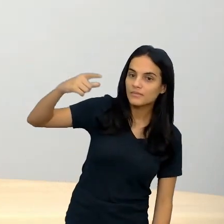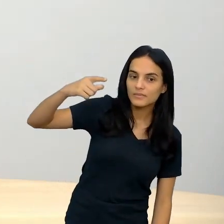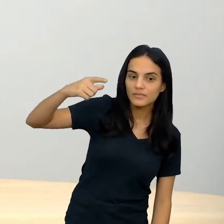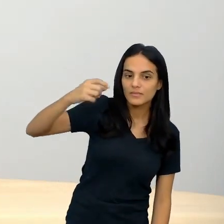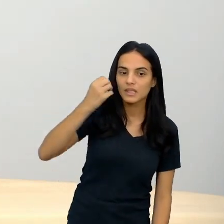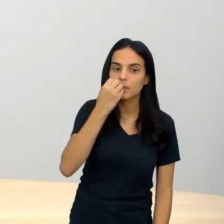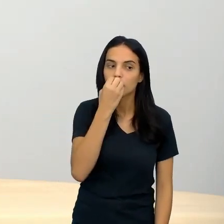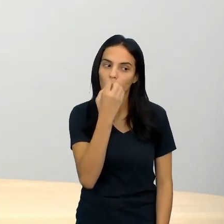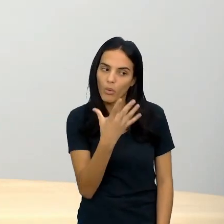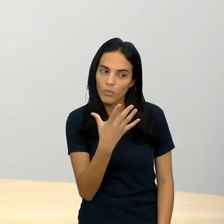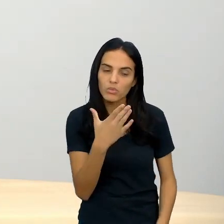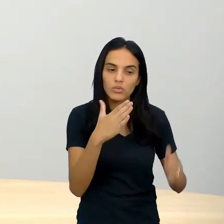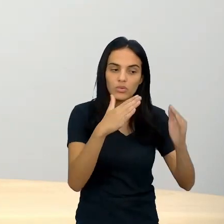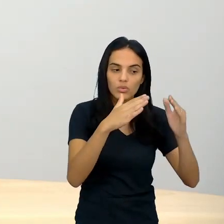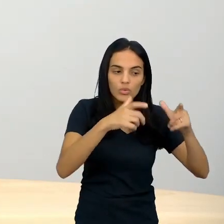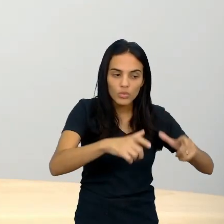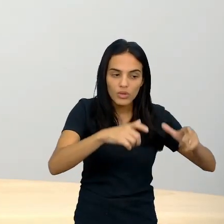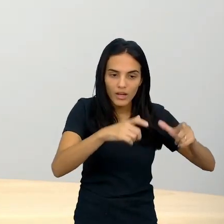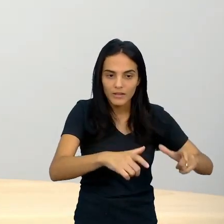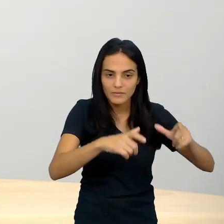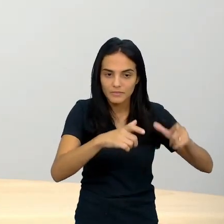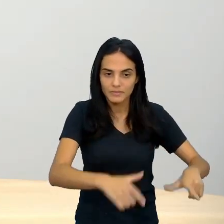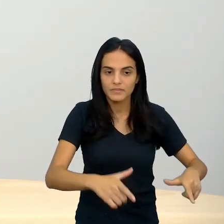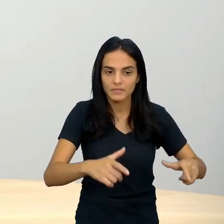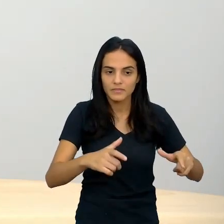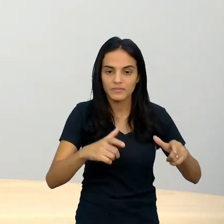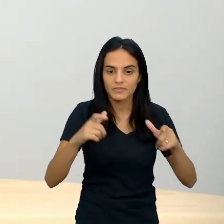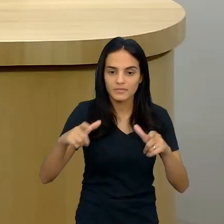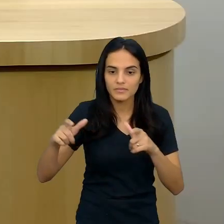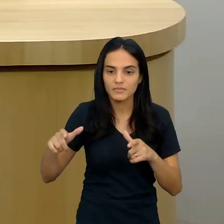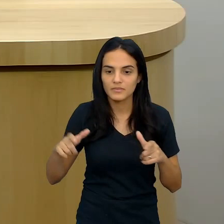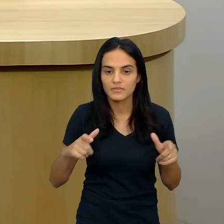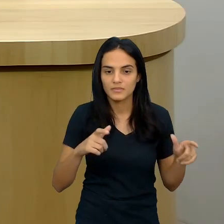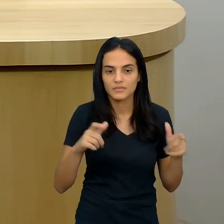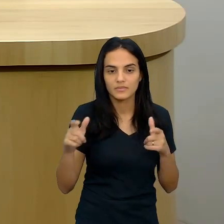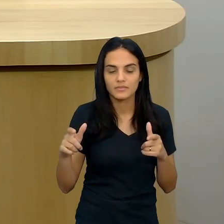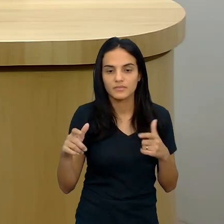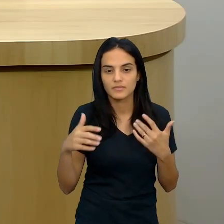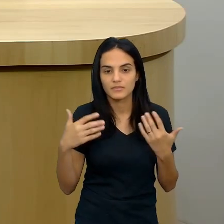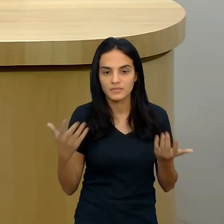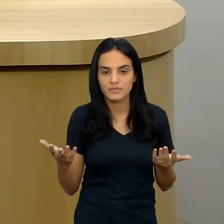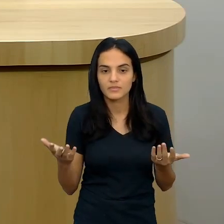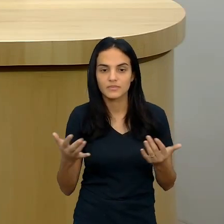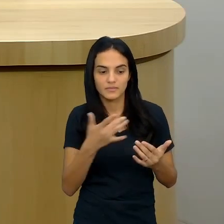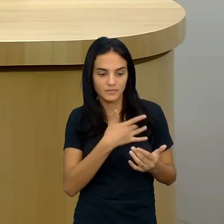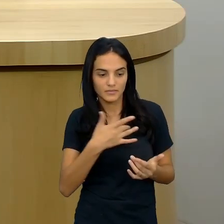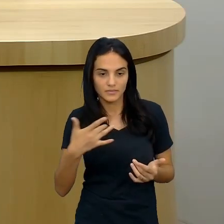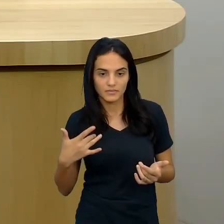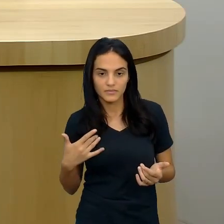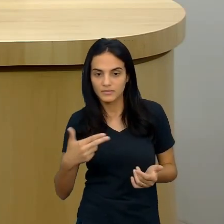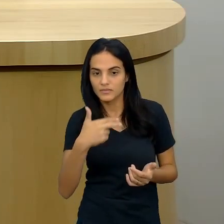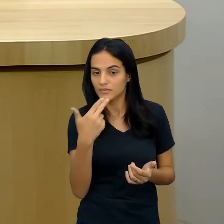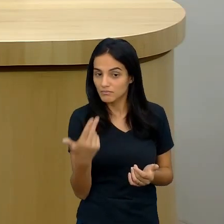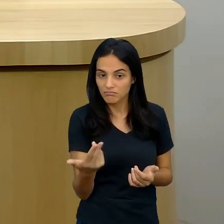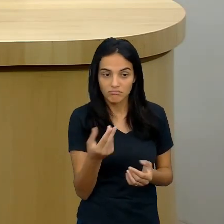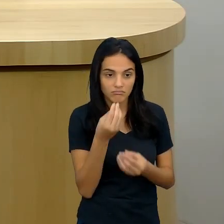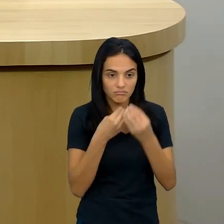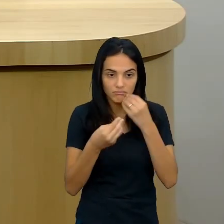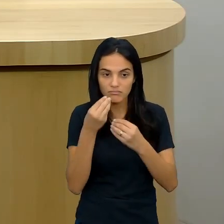espaço, adequado, entendeu? Os ambientes, tanto da parte de saúde como da parte de